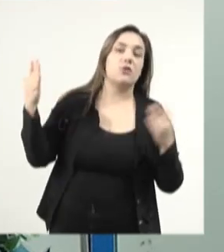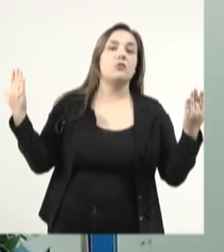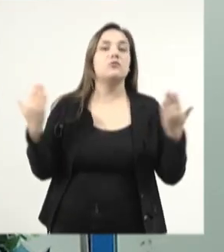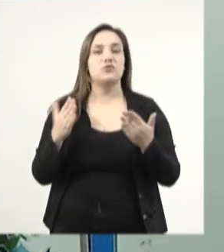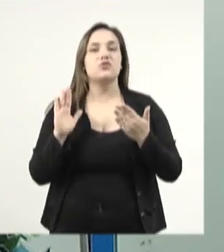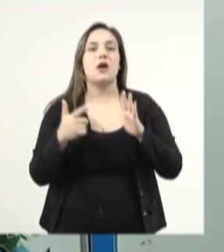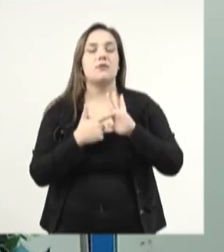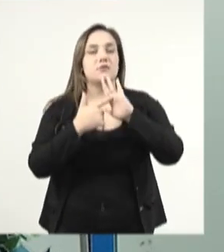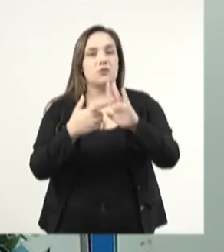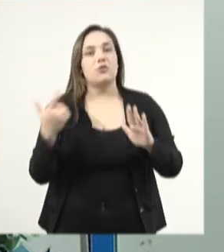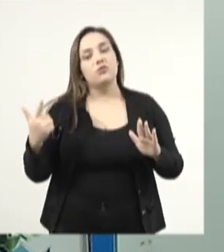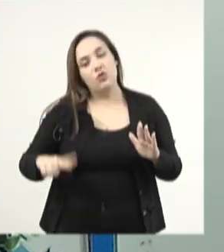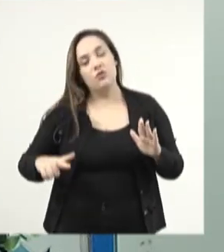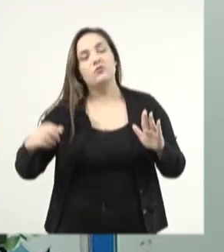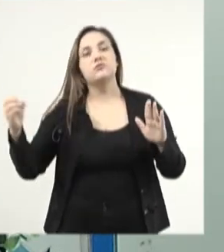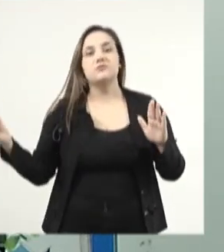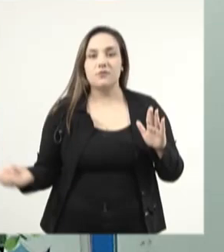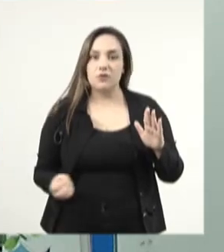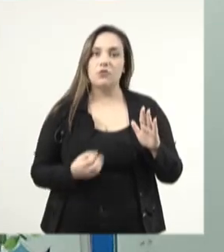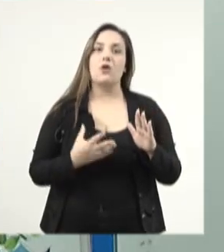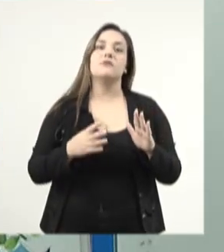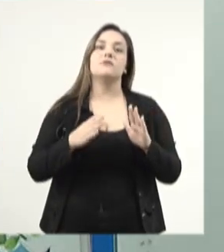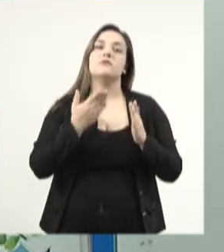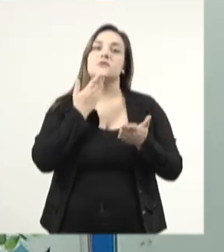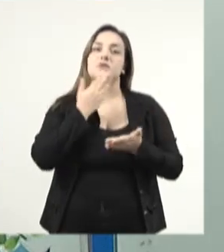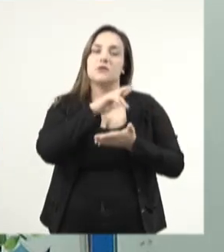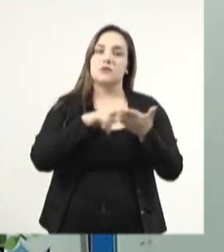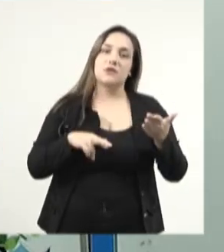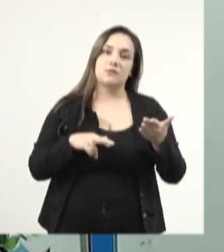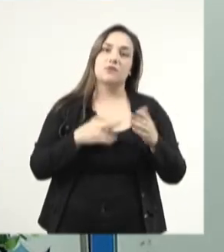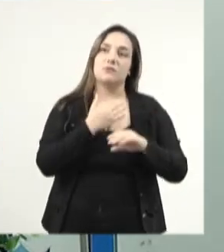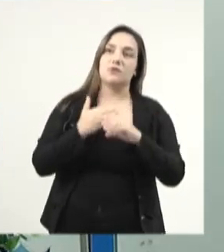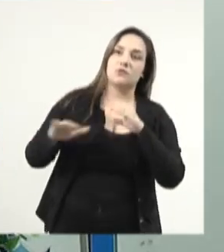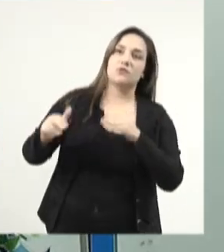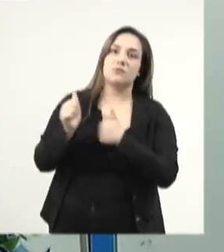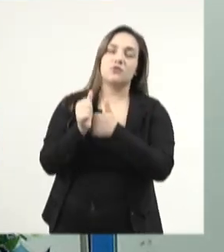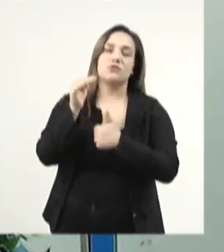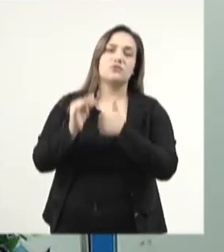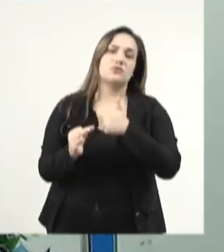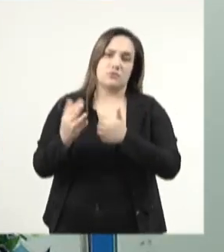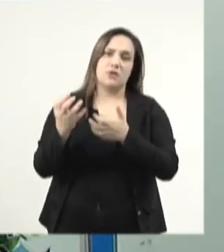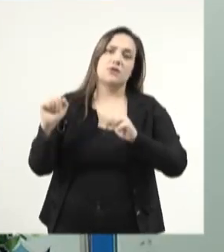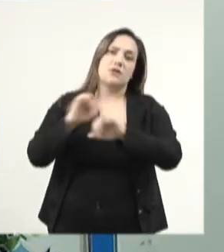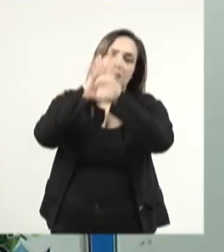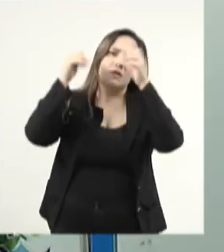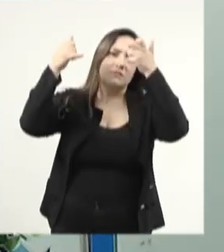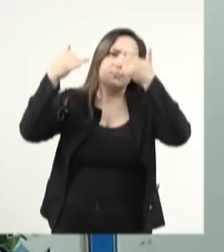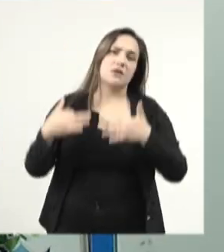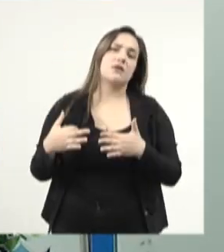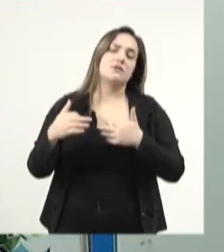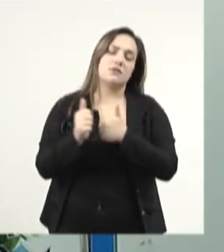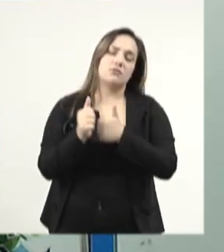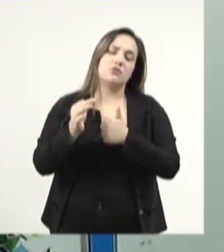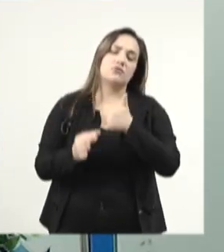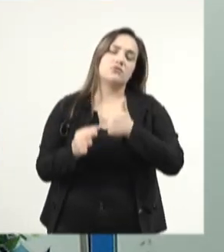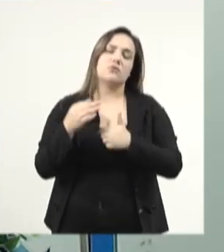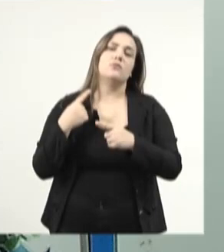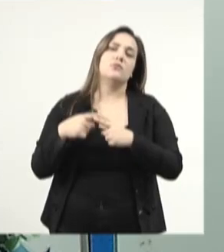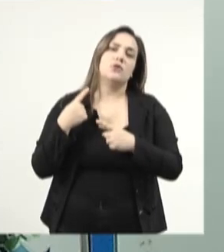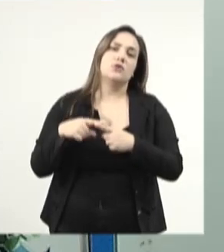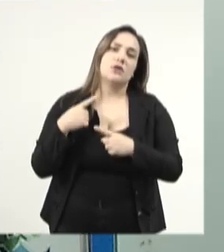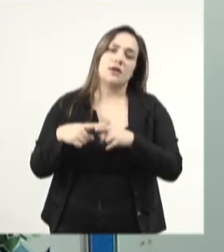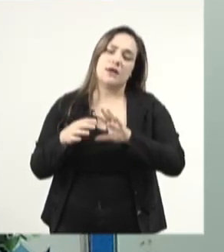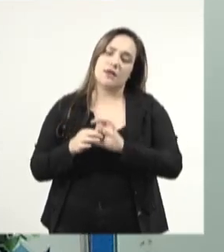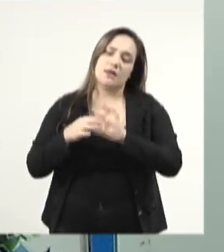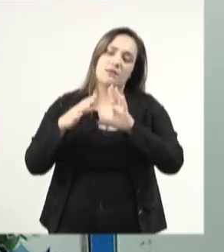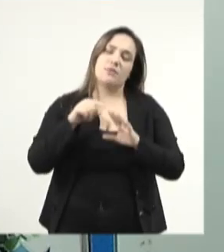Hoje, ele apresentou um outro requerimento, dessa vez destinado ao Tribunal de Justiça, pedindo esclarecimentos ao TJ sobre os